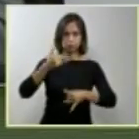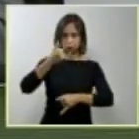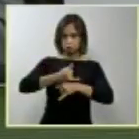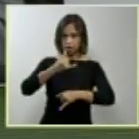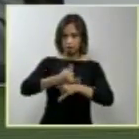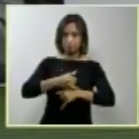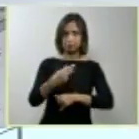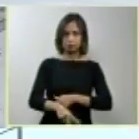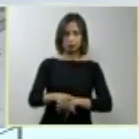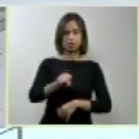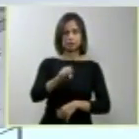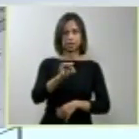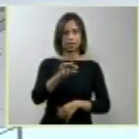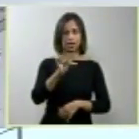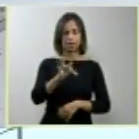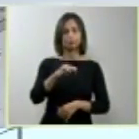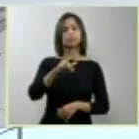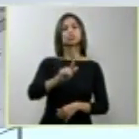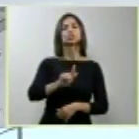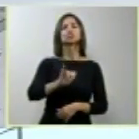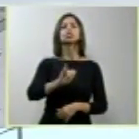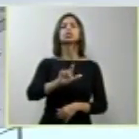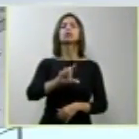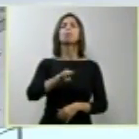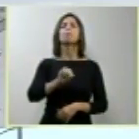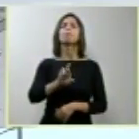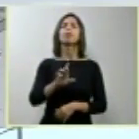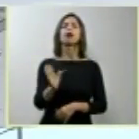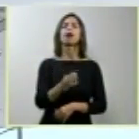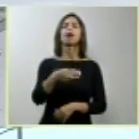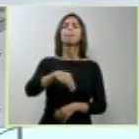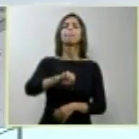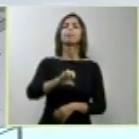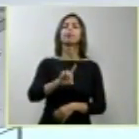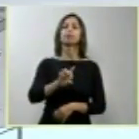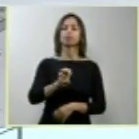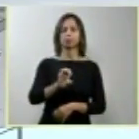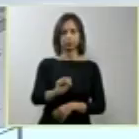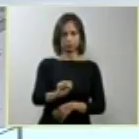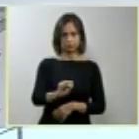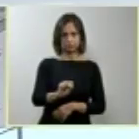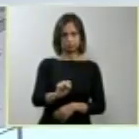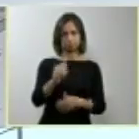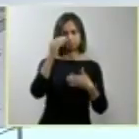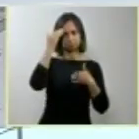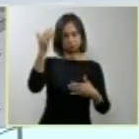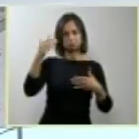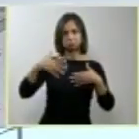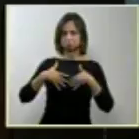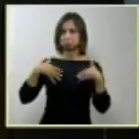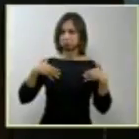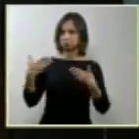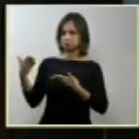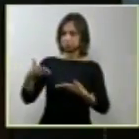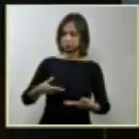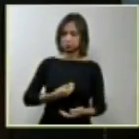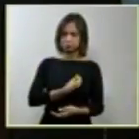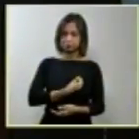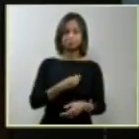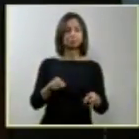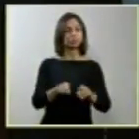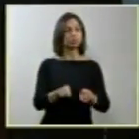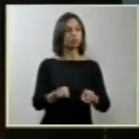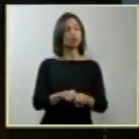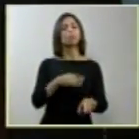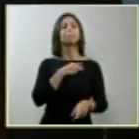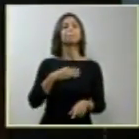nos honra com sua presença. Excelentíssimo senhor ministro Marco Aurélio,